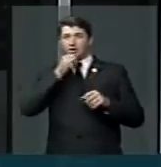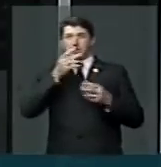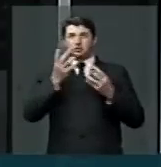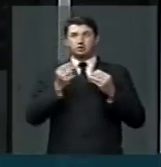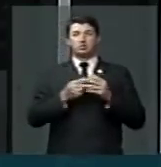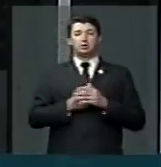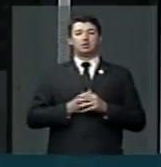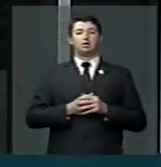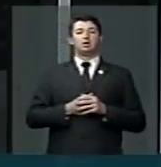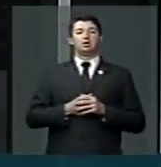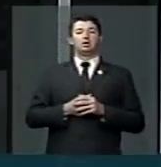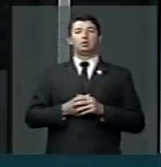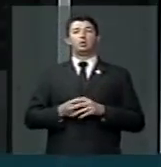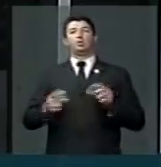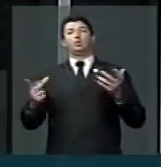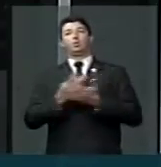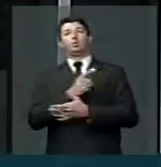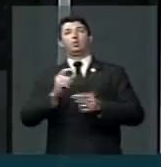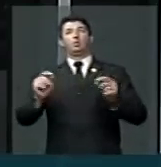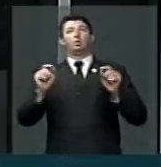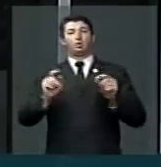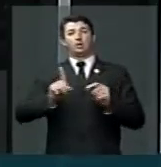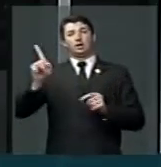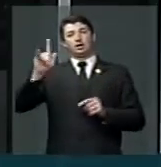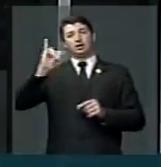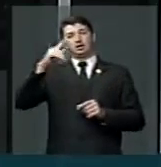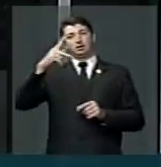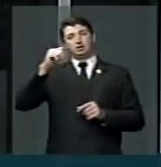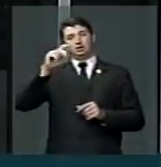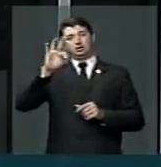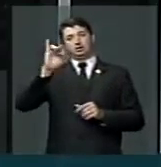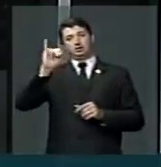tristeza o que aconteceu em Patinga